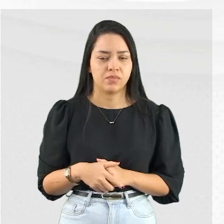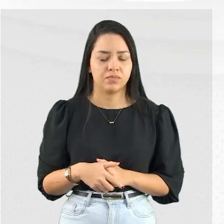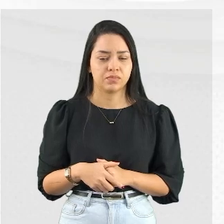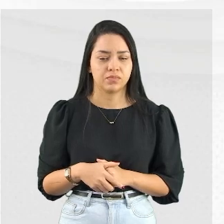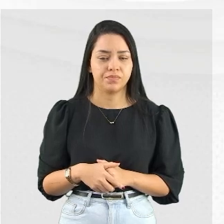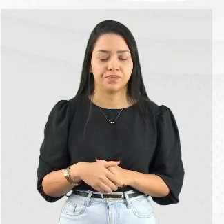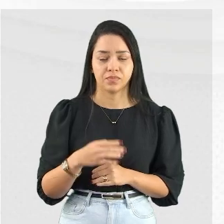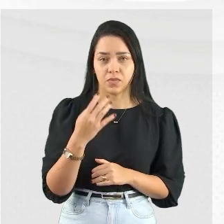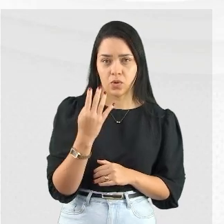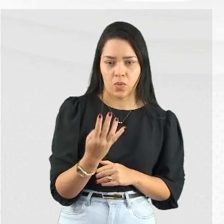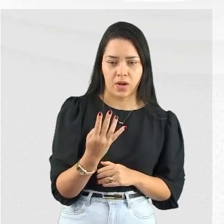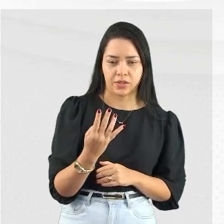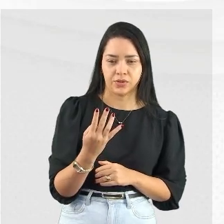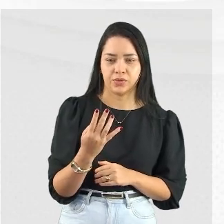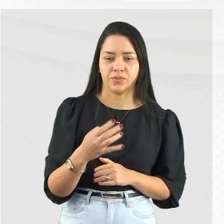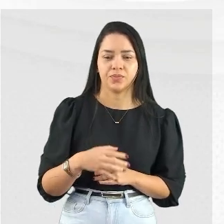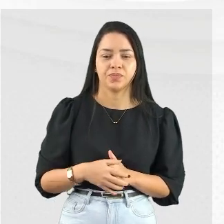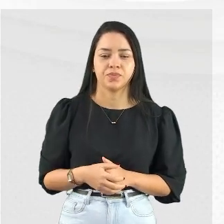4